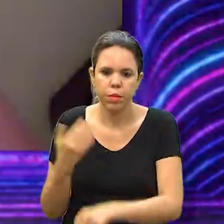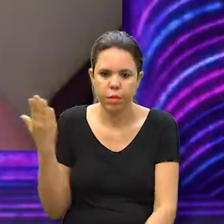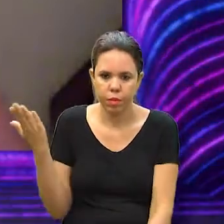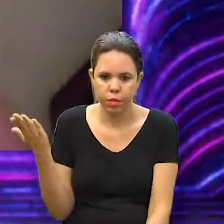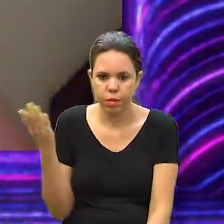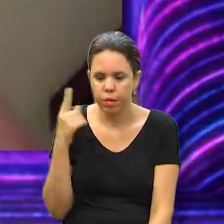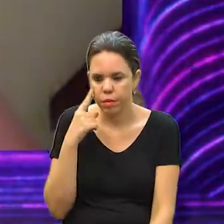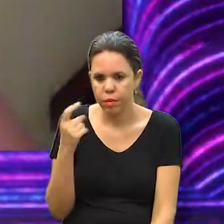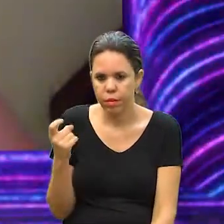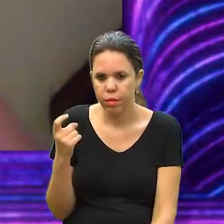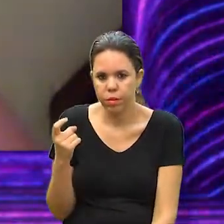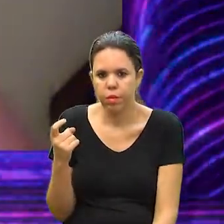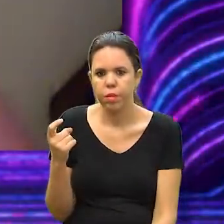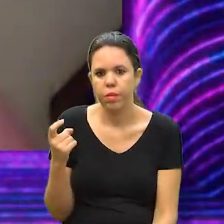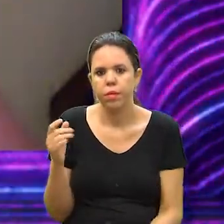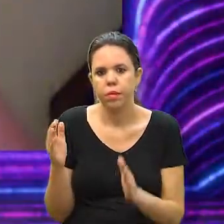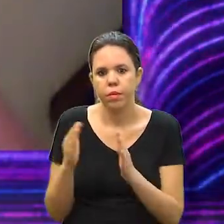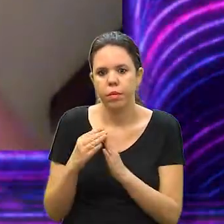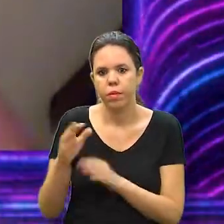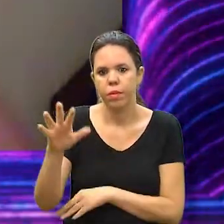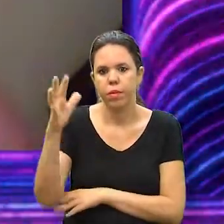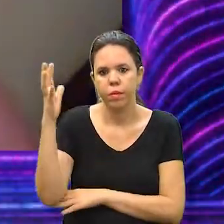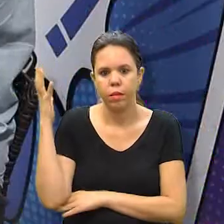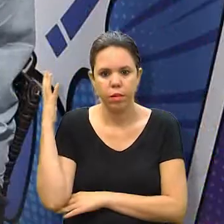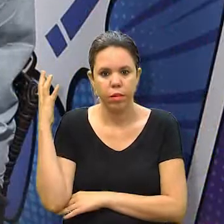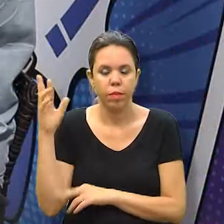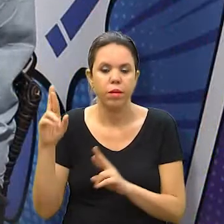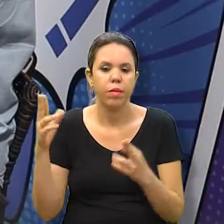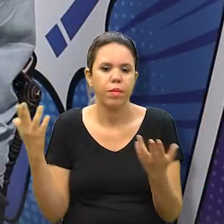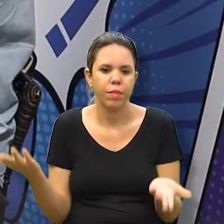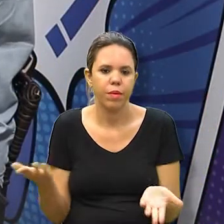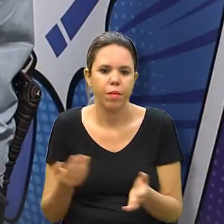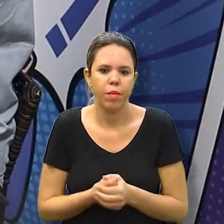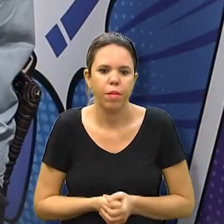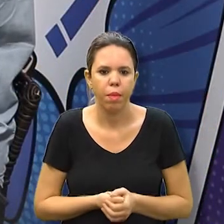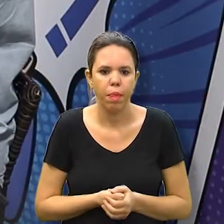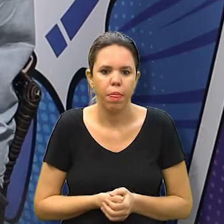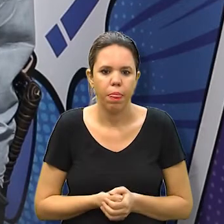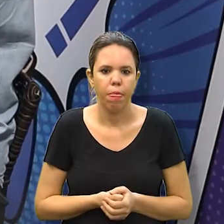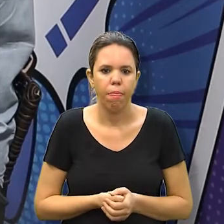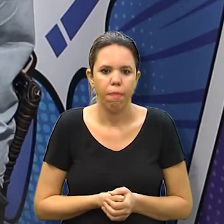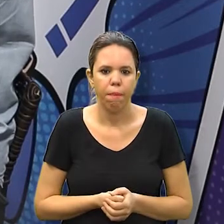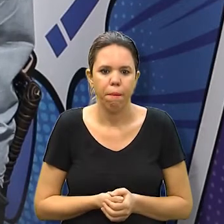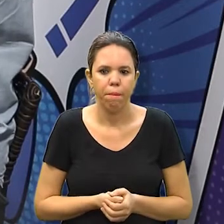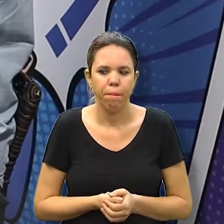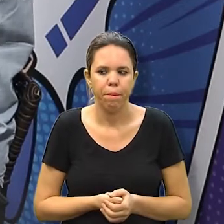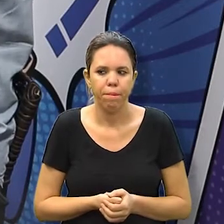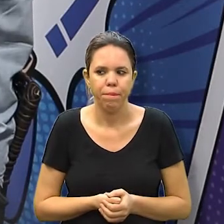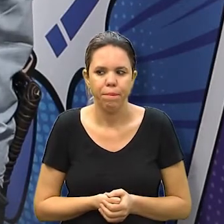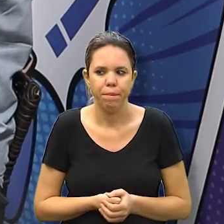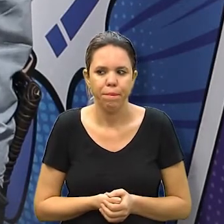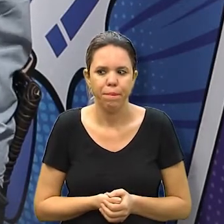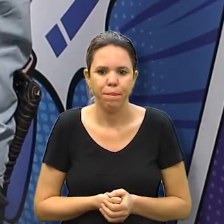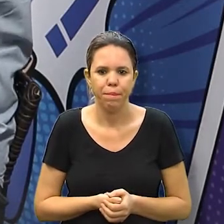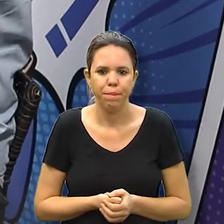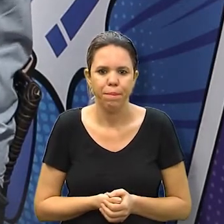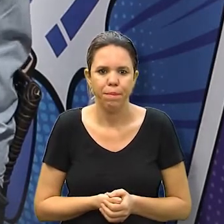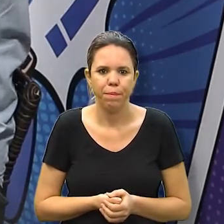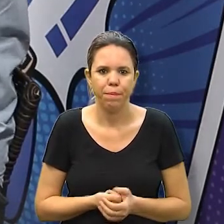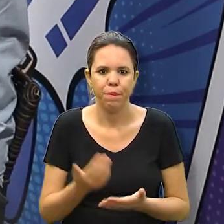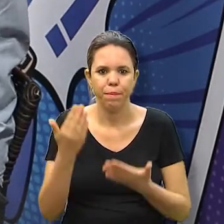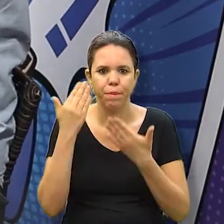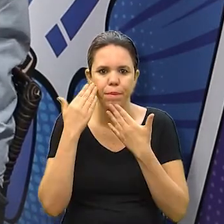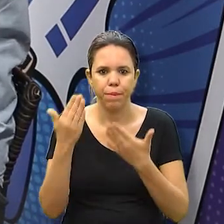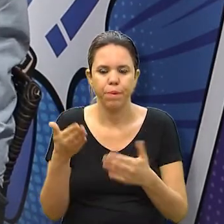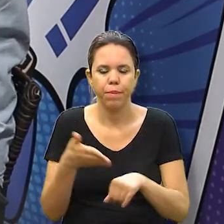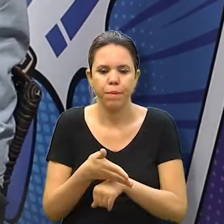interessante, chama Casa na Floresta. O que será, né? Aquela que se acha bruxa. Flávia, muito obrigado